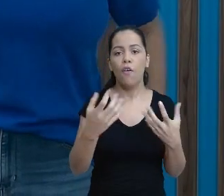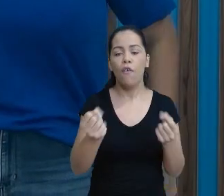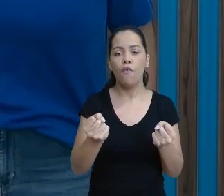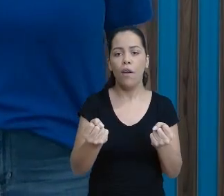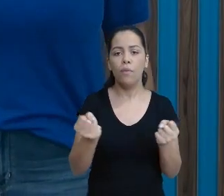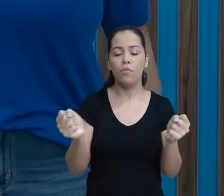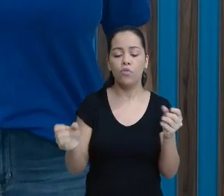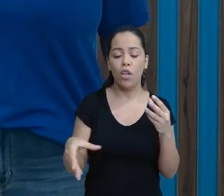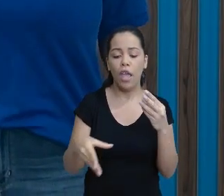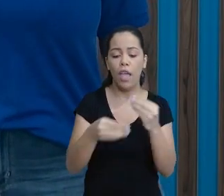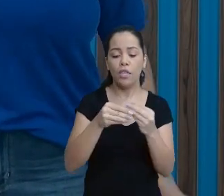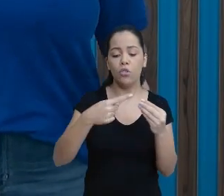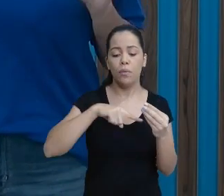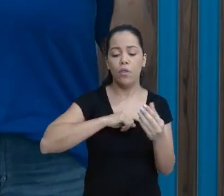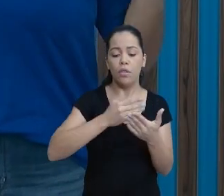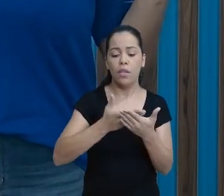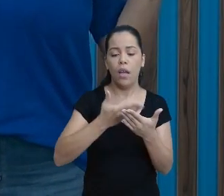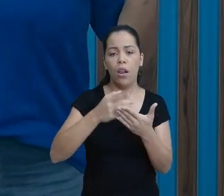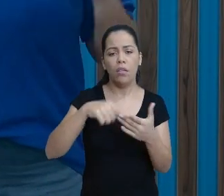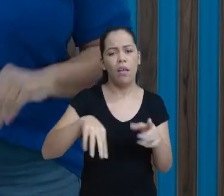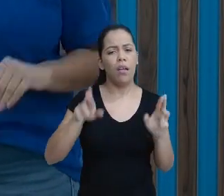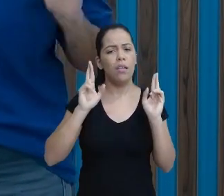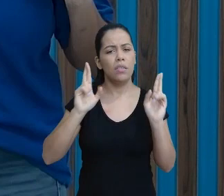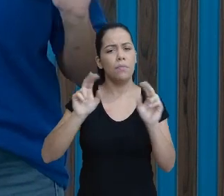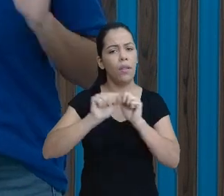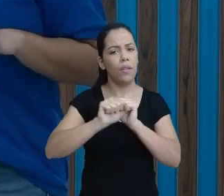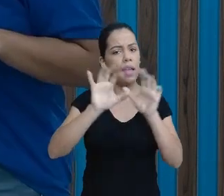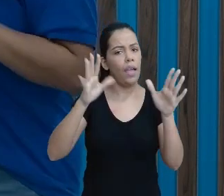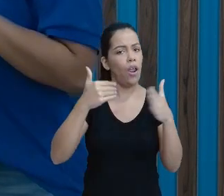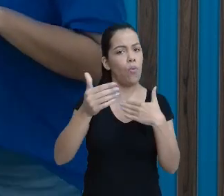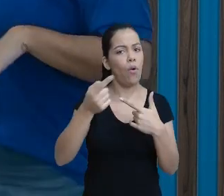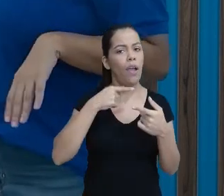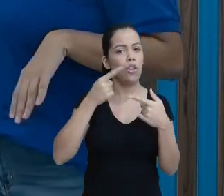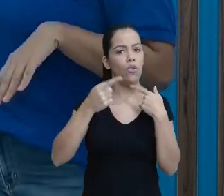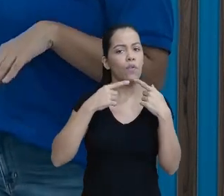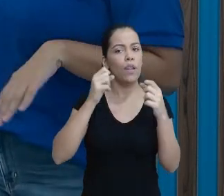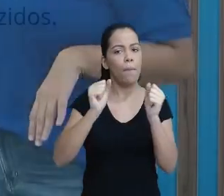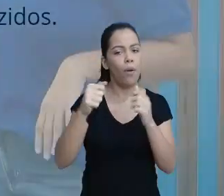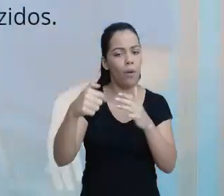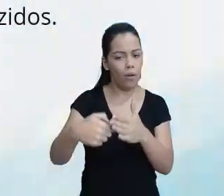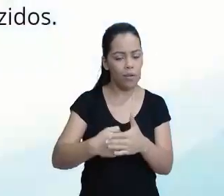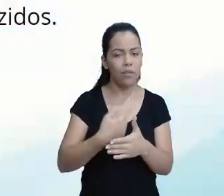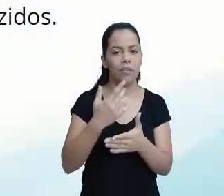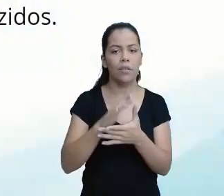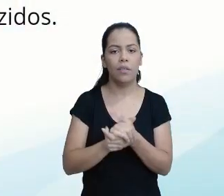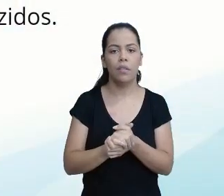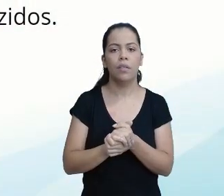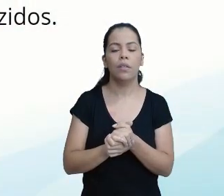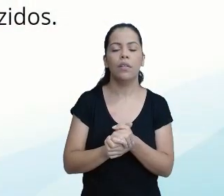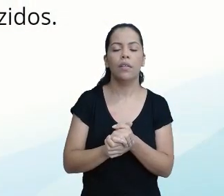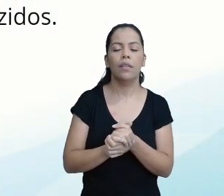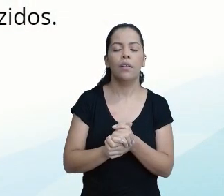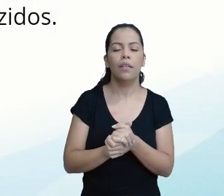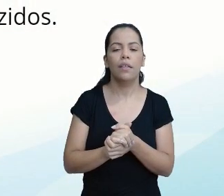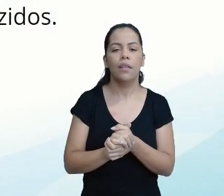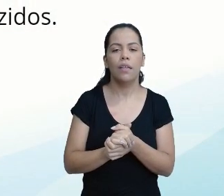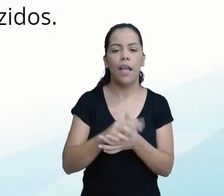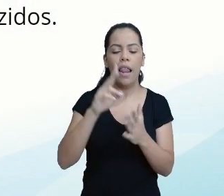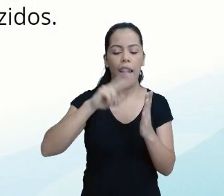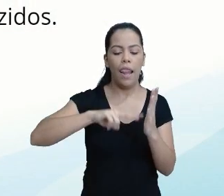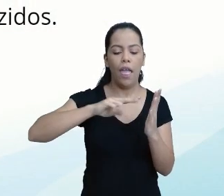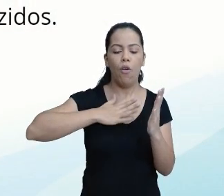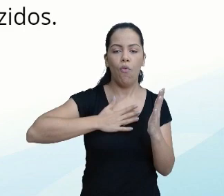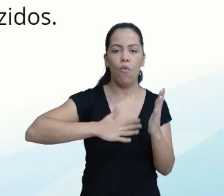eu espero que tenha ficado claro. Qualquer dúvida, vocês gritem. Leia com muita calma e atenção o texto que